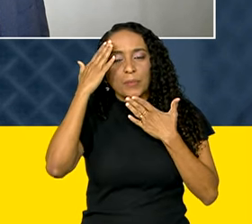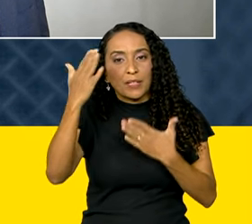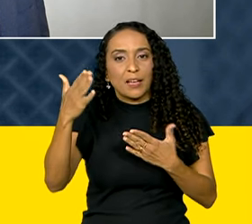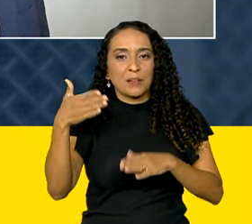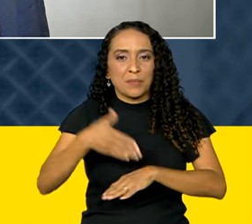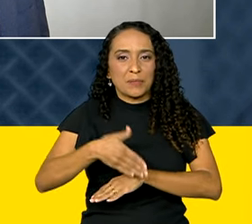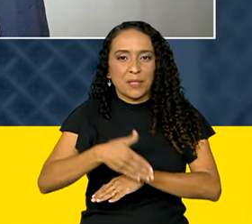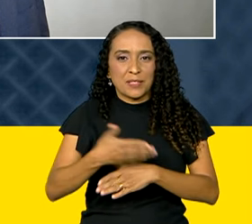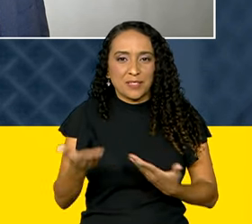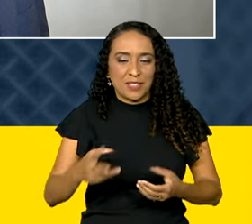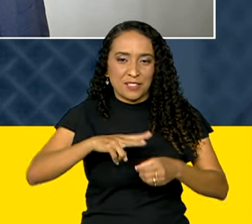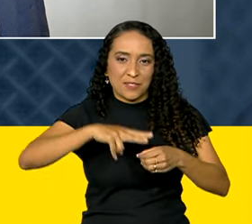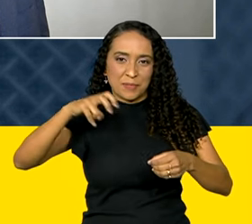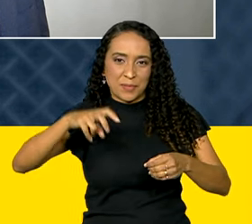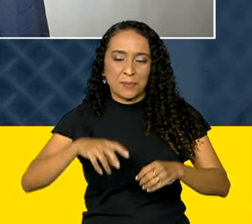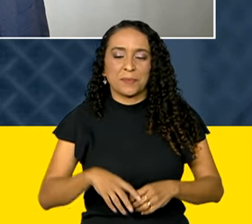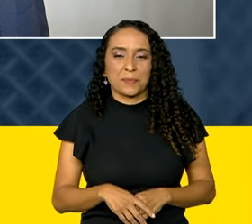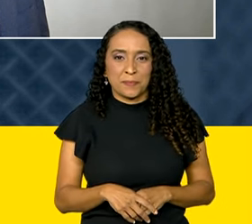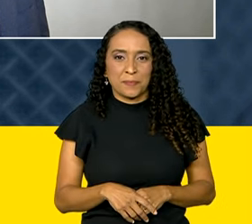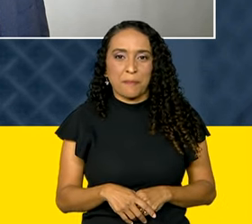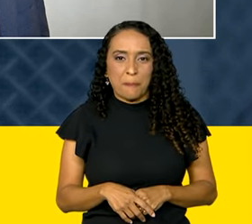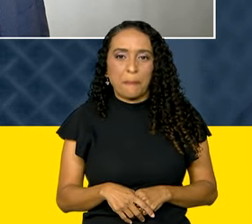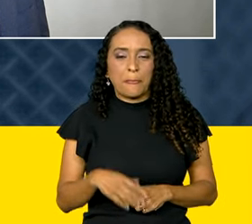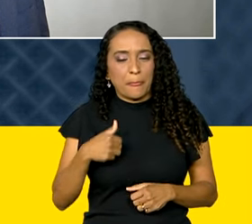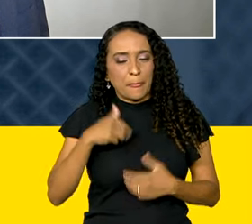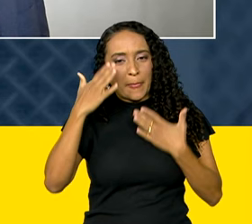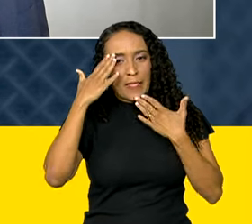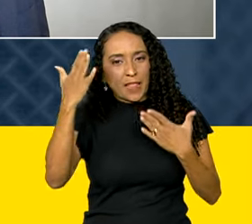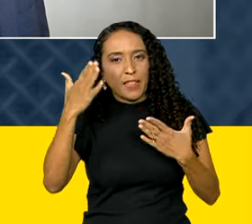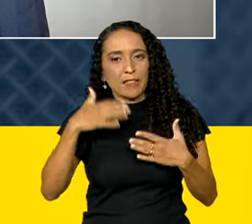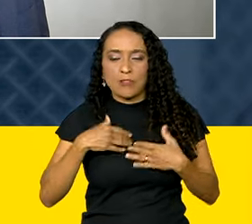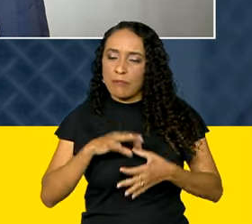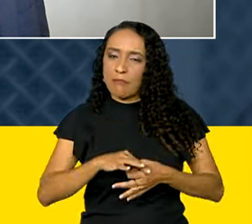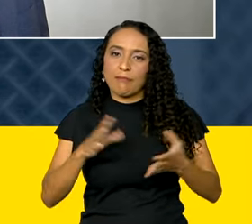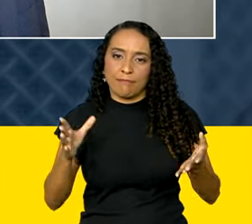muito obrigada pela sua participação aqui na Voz do Brasil. Eu que agradeço e fico à disposição.